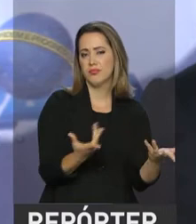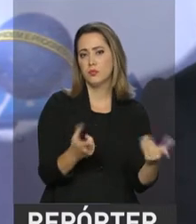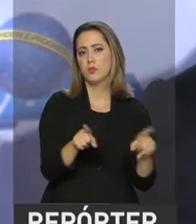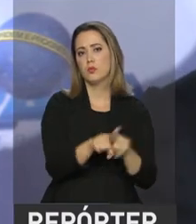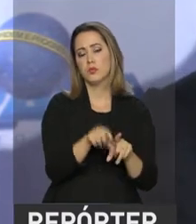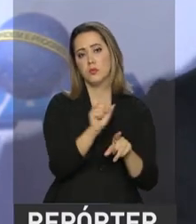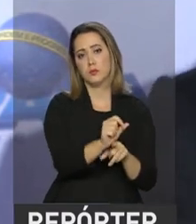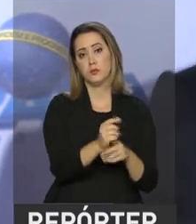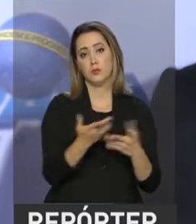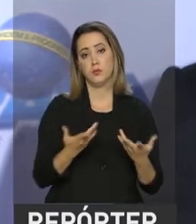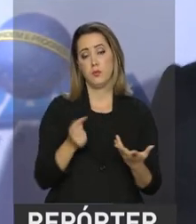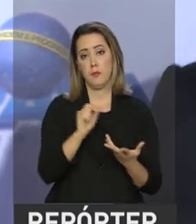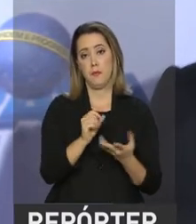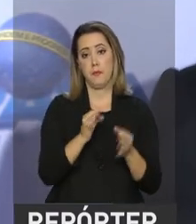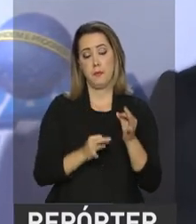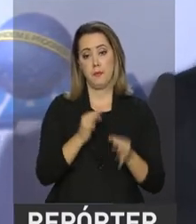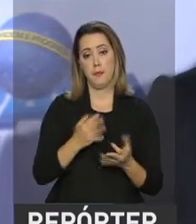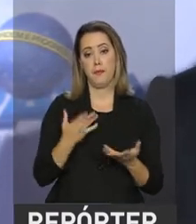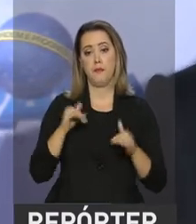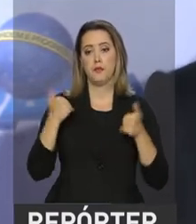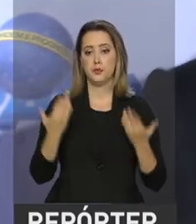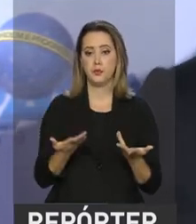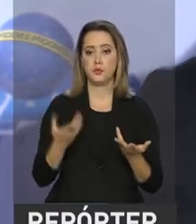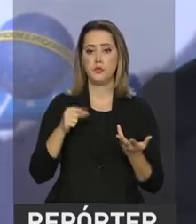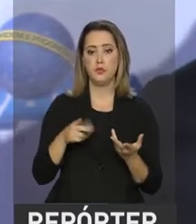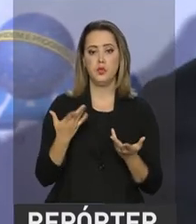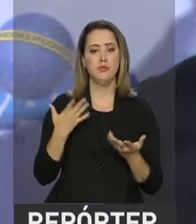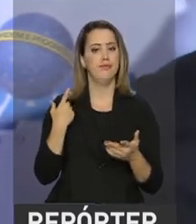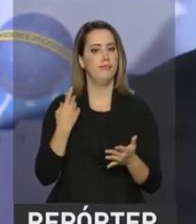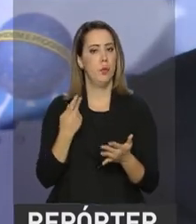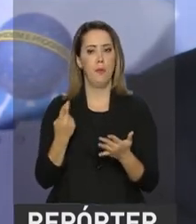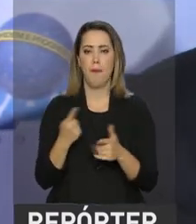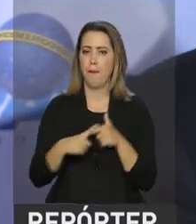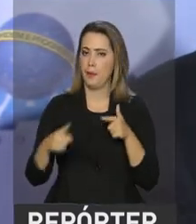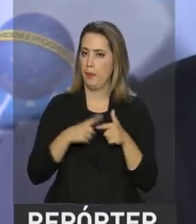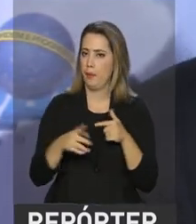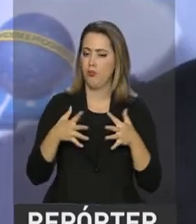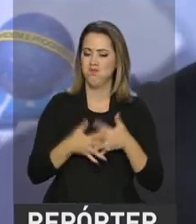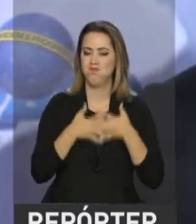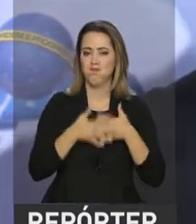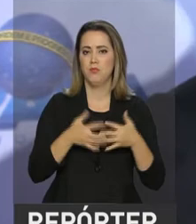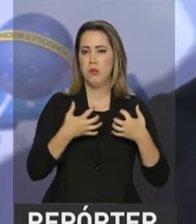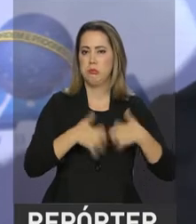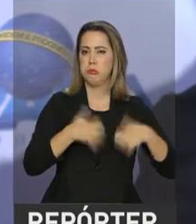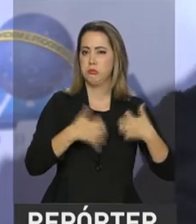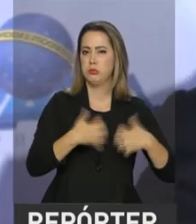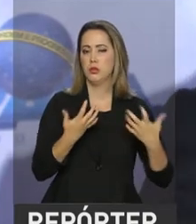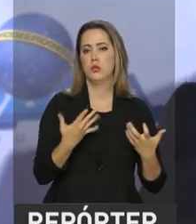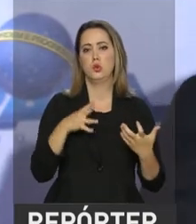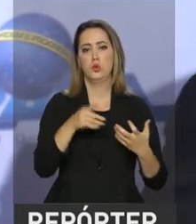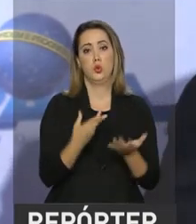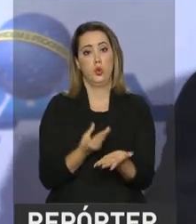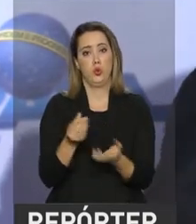alta complexidade, para a judicialização. Portanto, desestrutura todo o orçamento da saúde